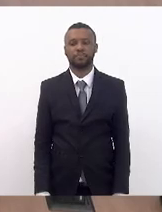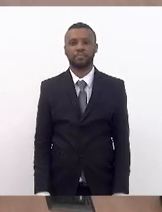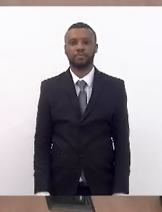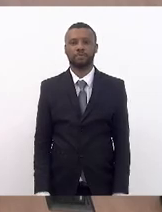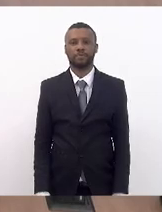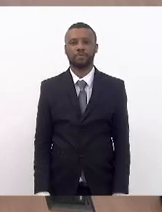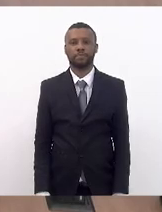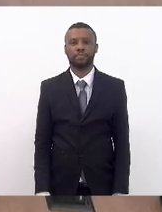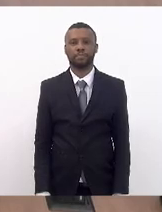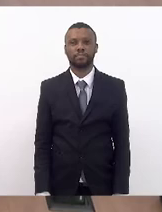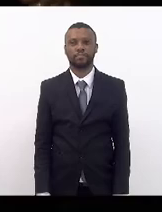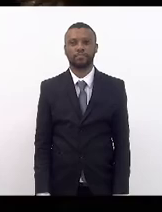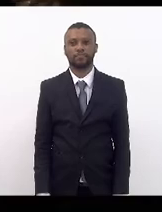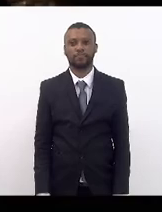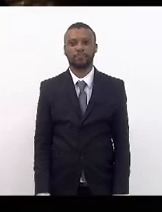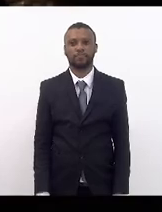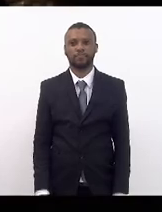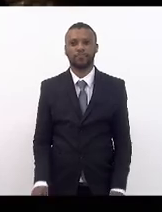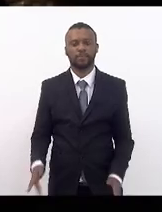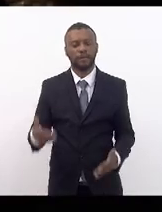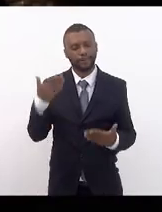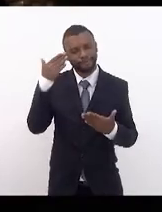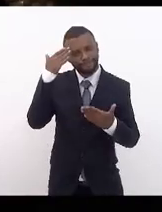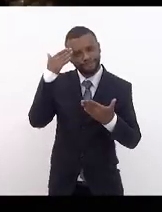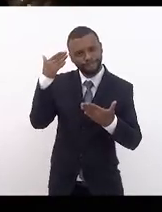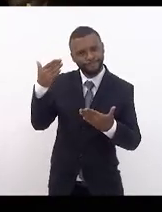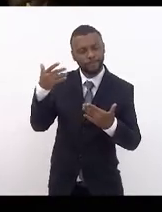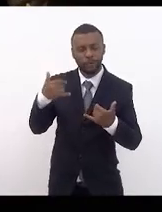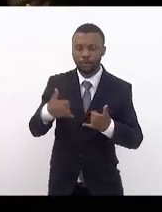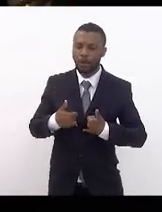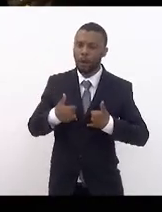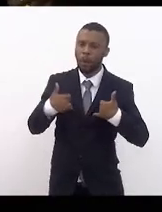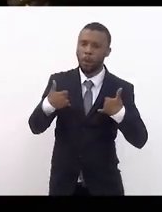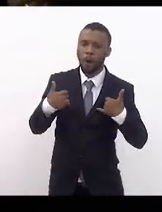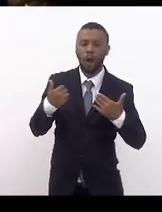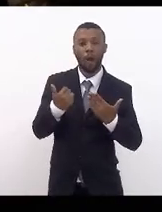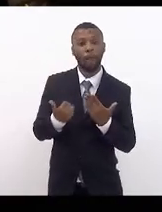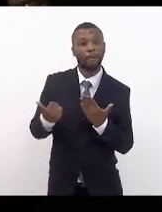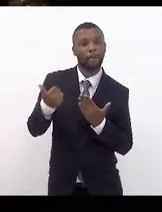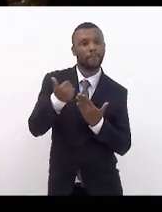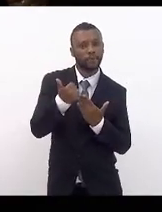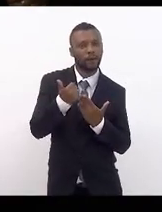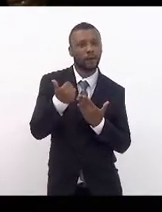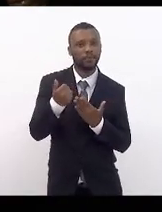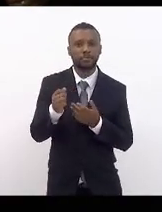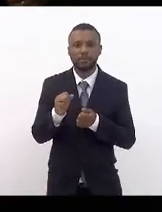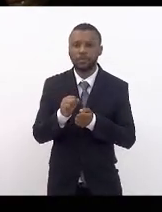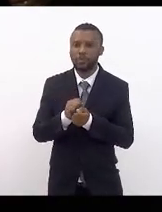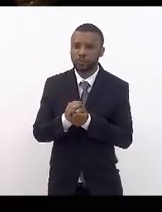Eu agradeço a honra, o privilégio de estar aqui